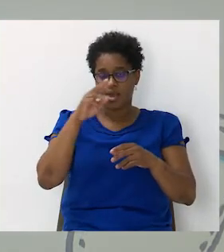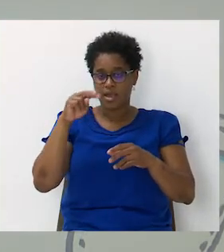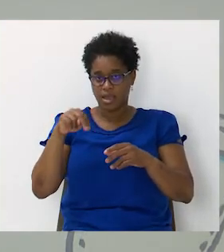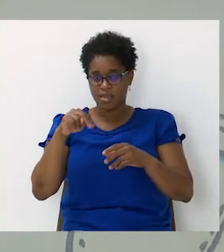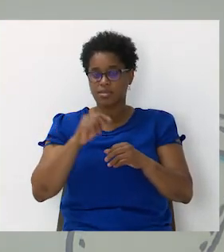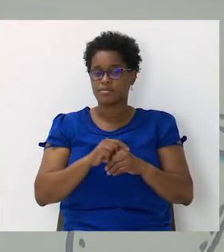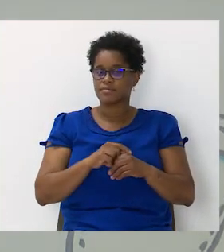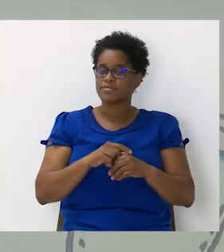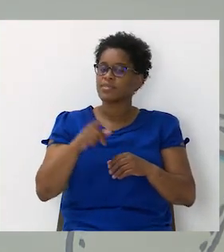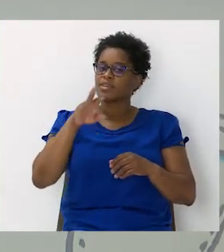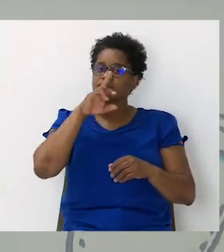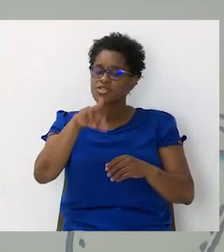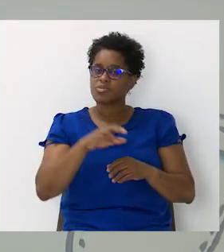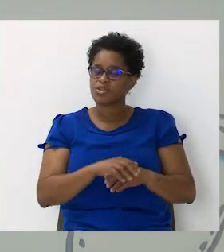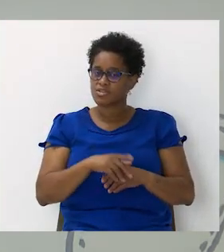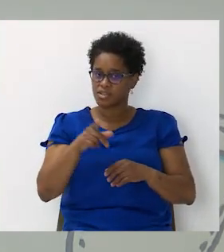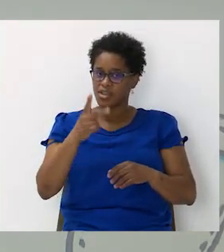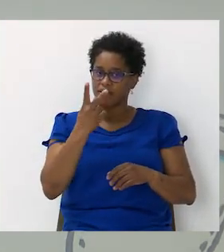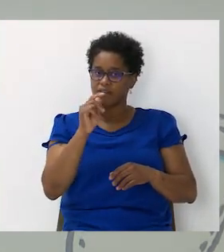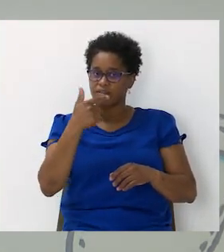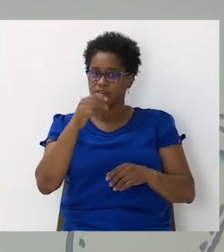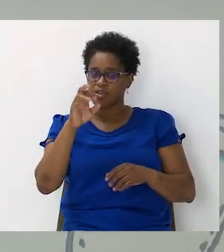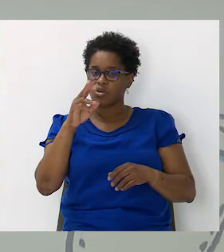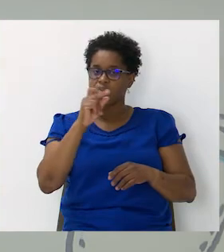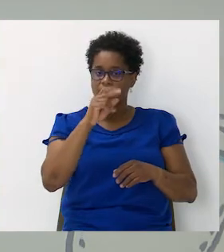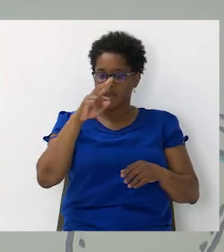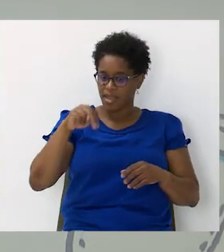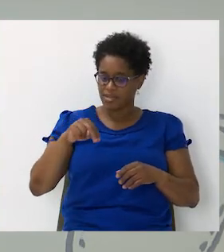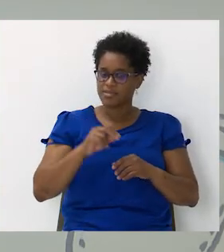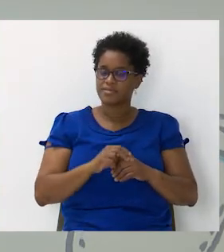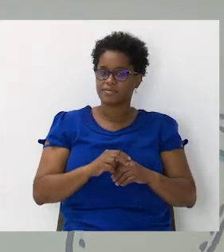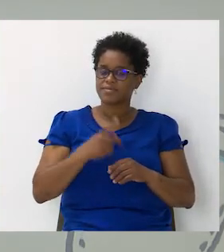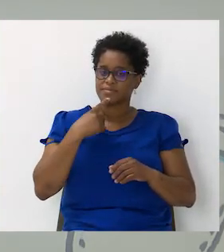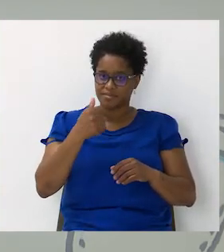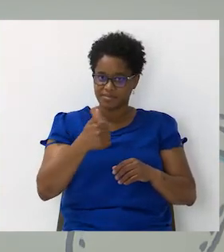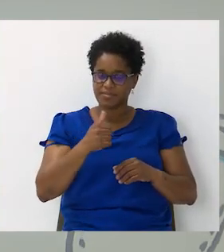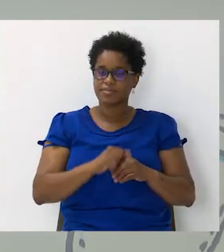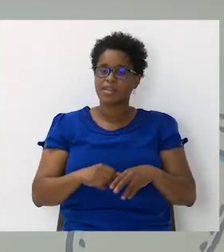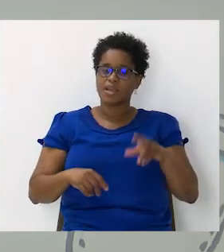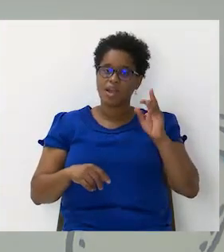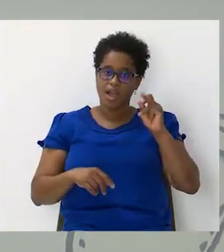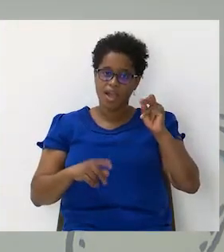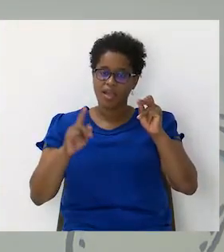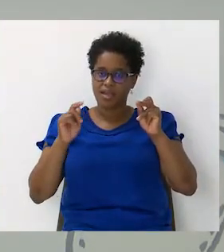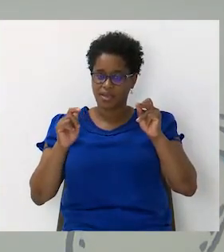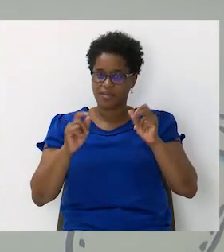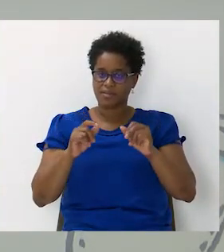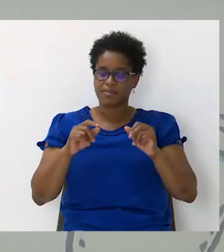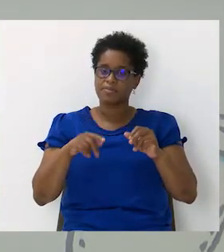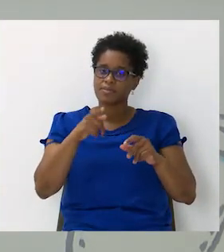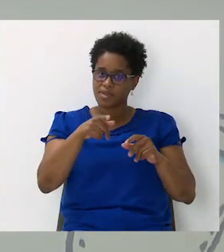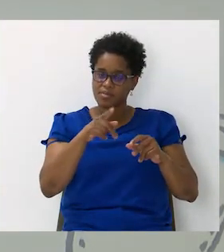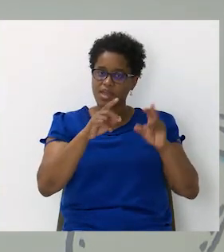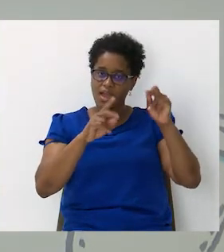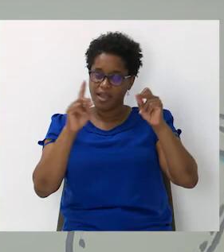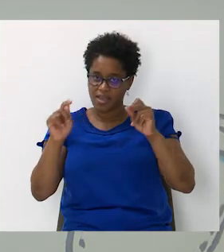AN. Então, a resposta é vetor AN. Muito bem. AE. Nós temos AE,